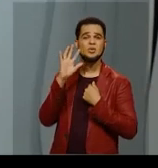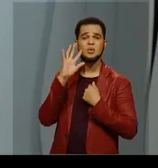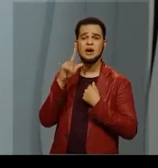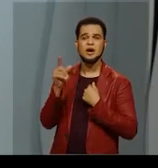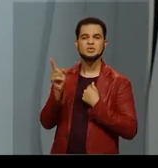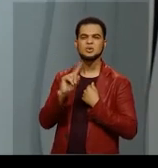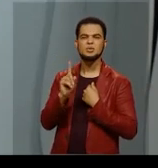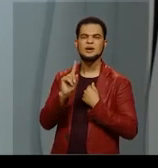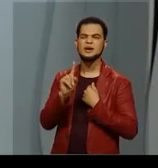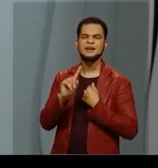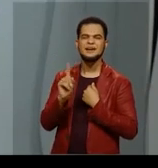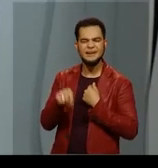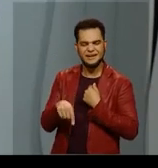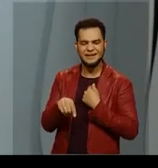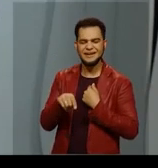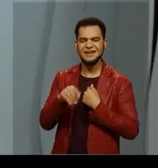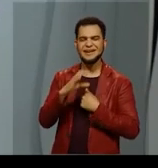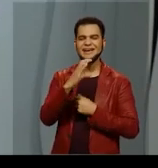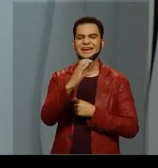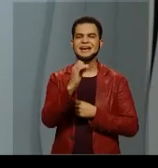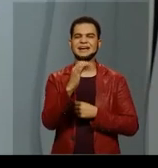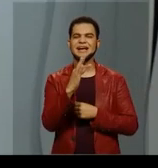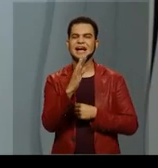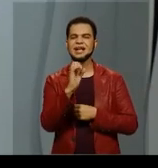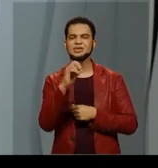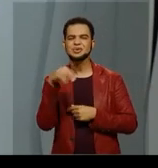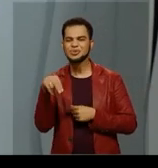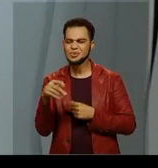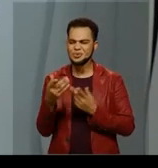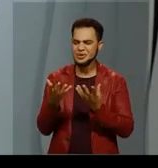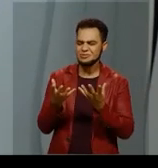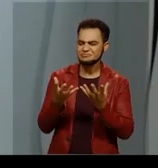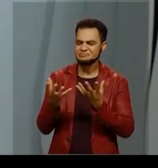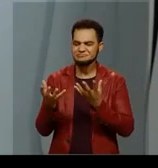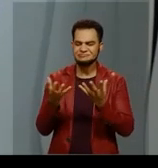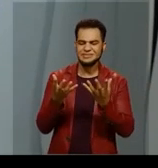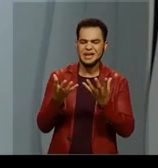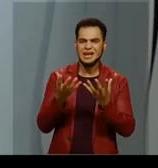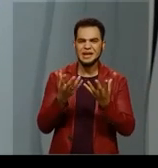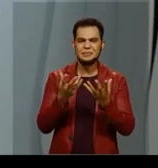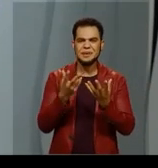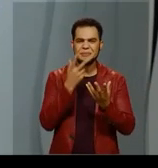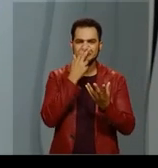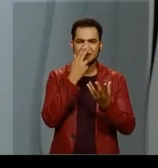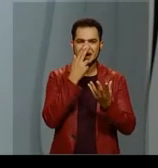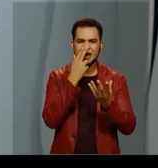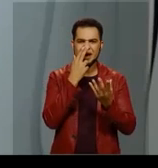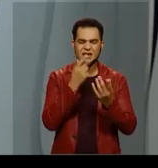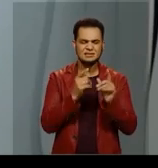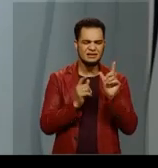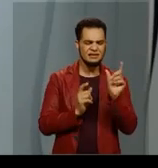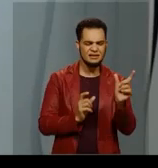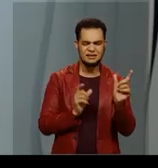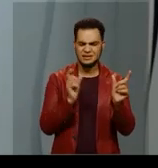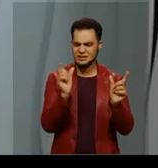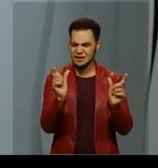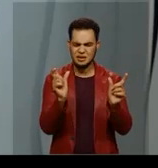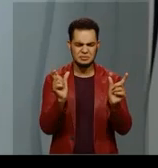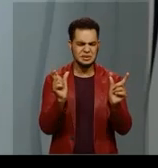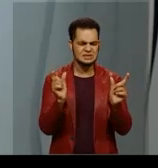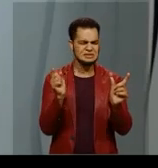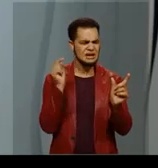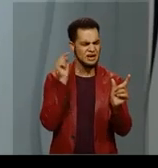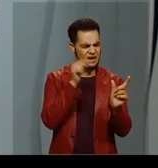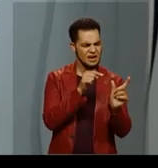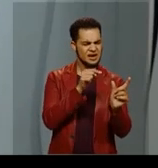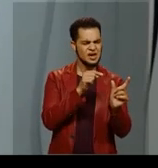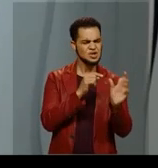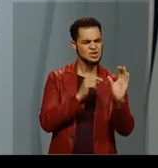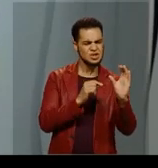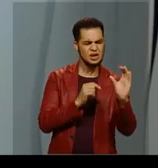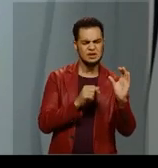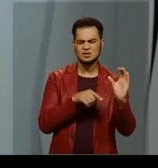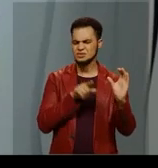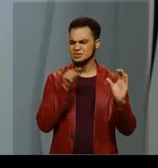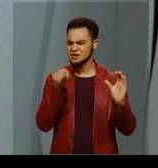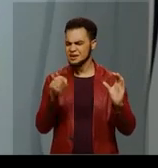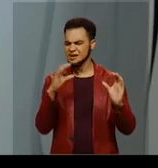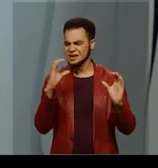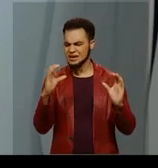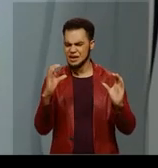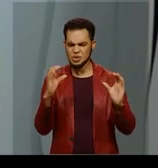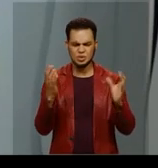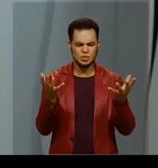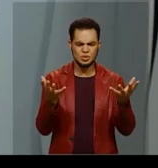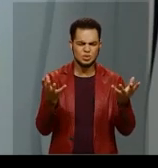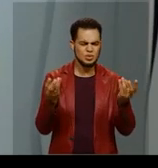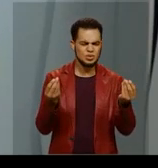há essa coisa muito vaga de interpretar cartoon ou charge. Mas aí a diferença não interessa, não. O que